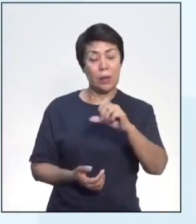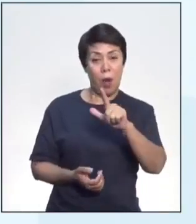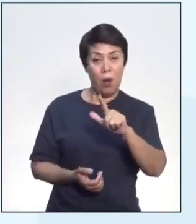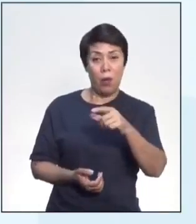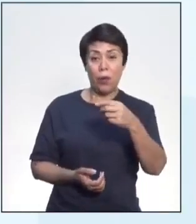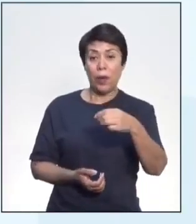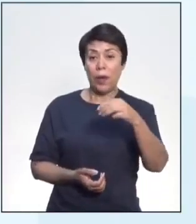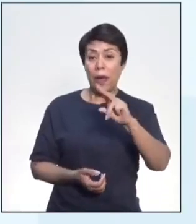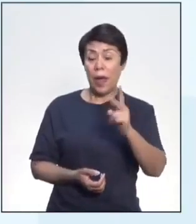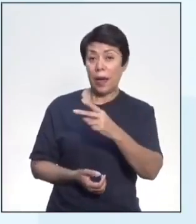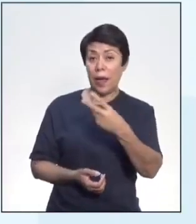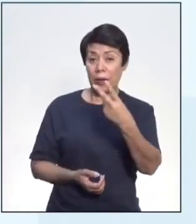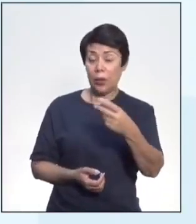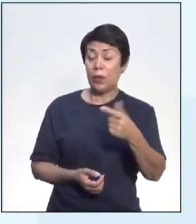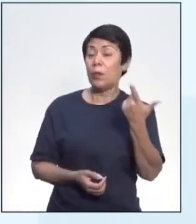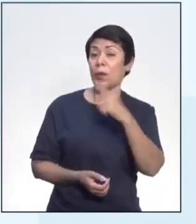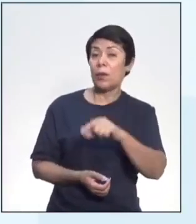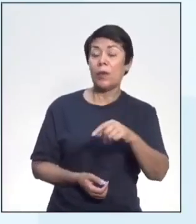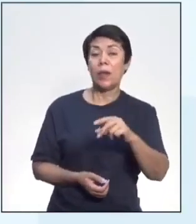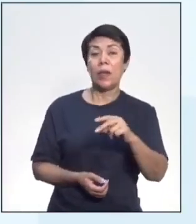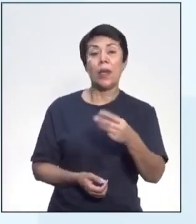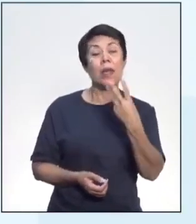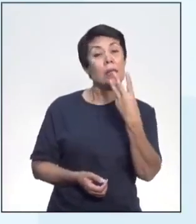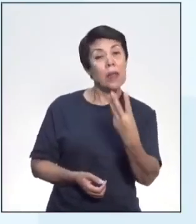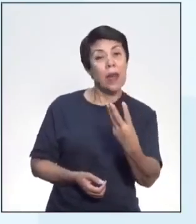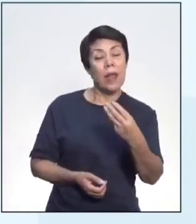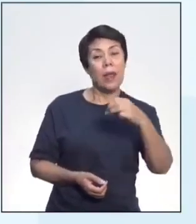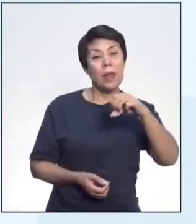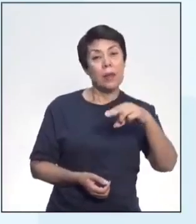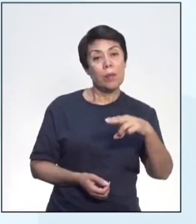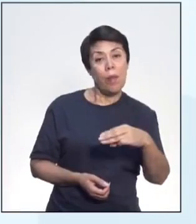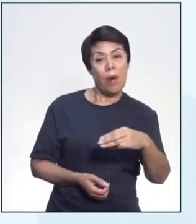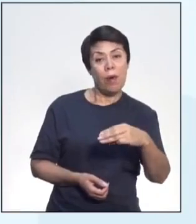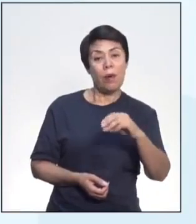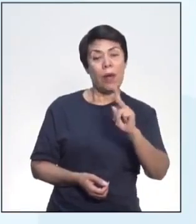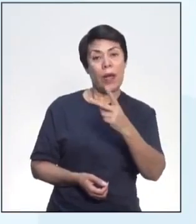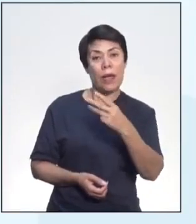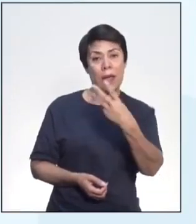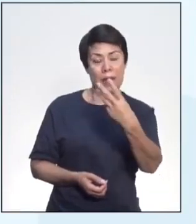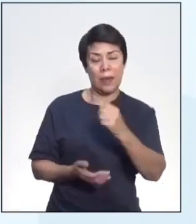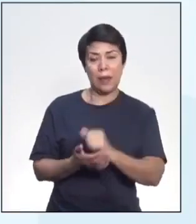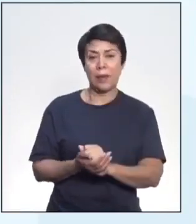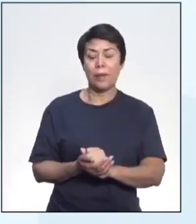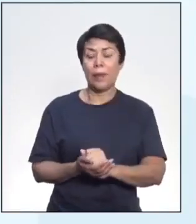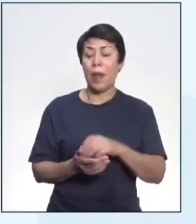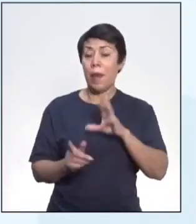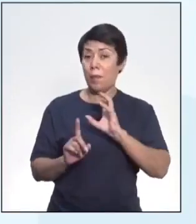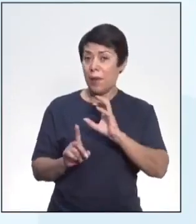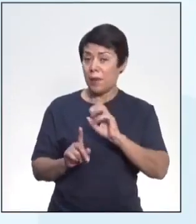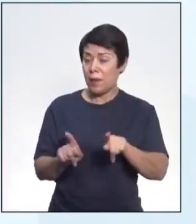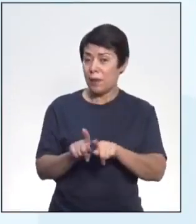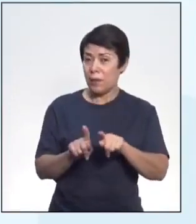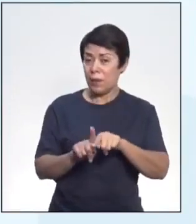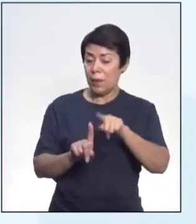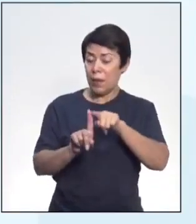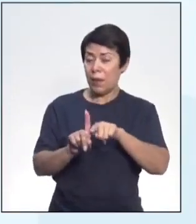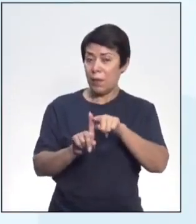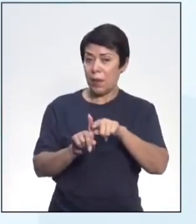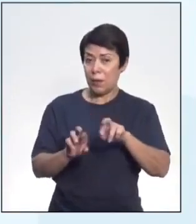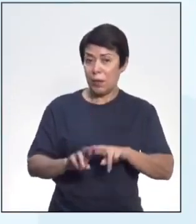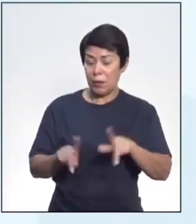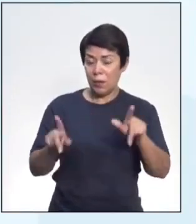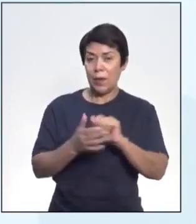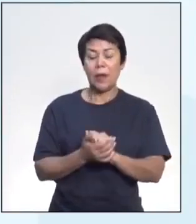em 2 mols de NH3. Né? Variando a pressão e a temperatura. Baseado nessa experiência, e com